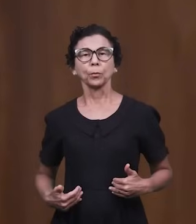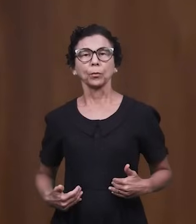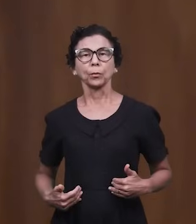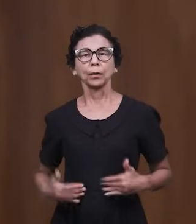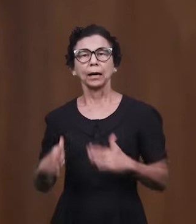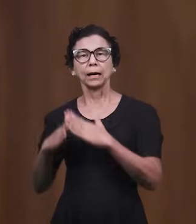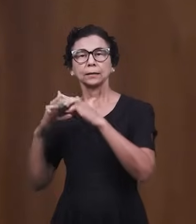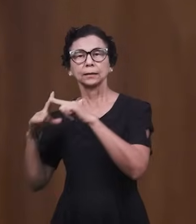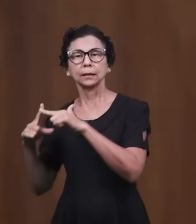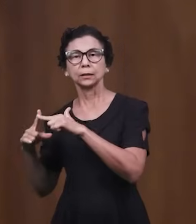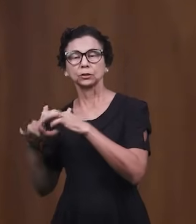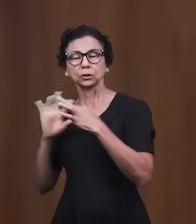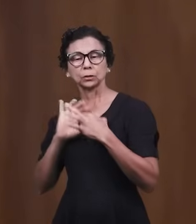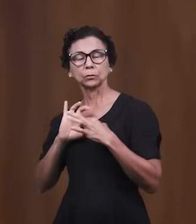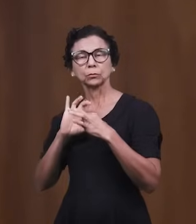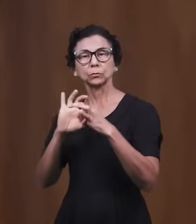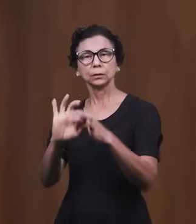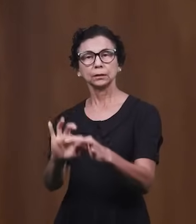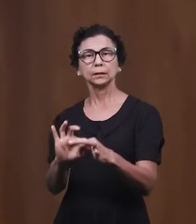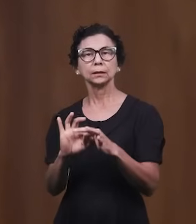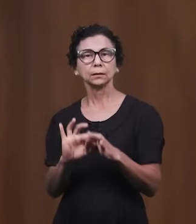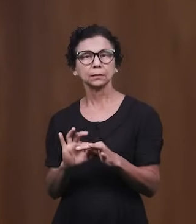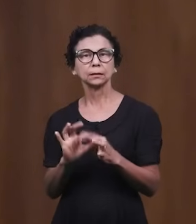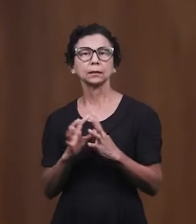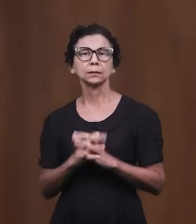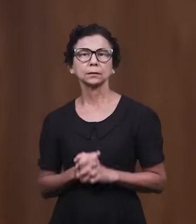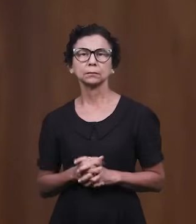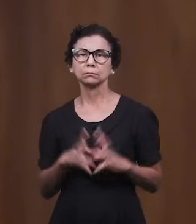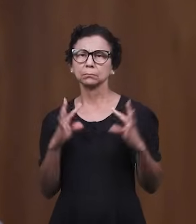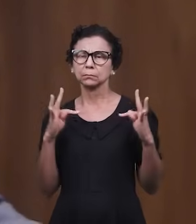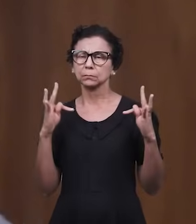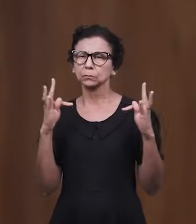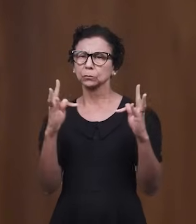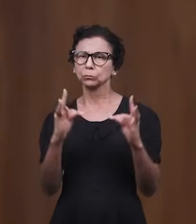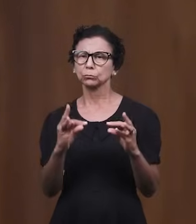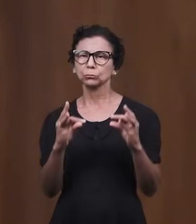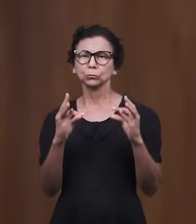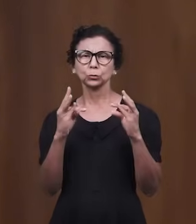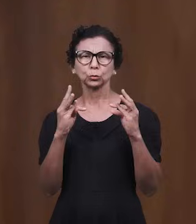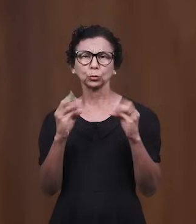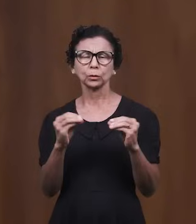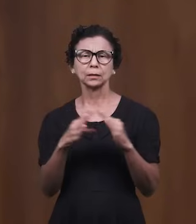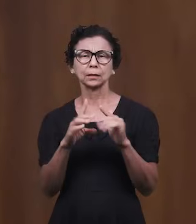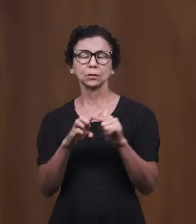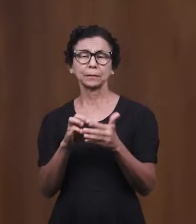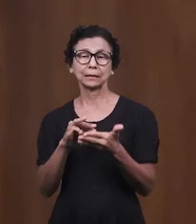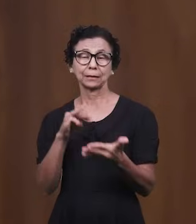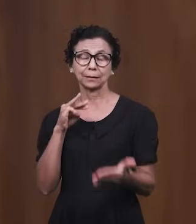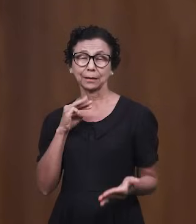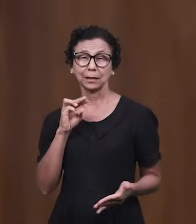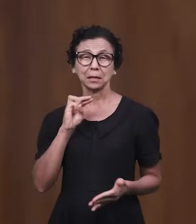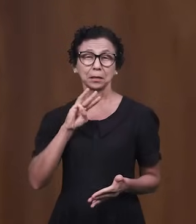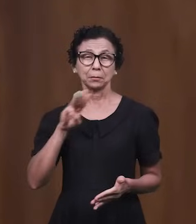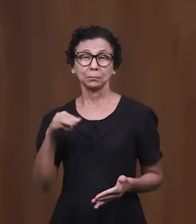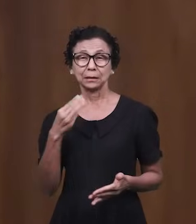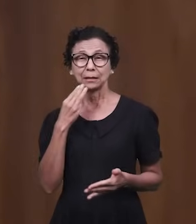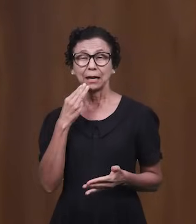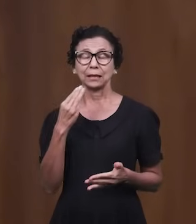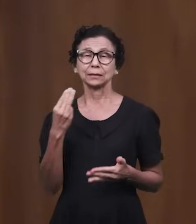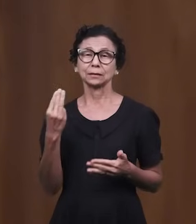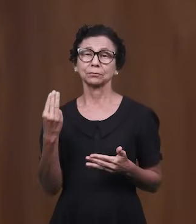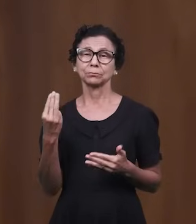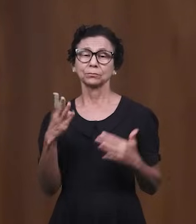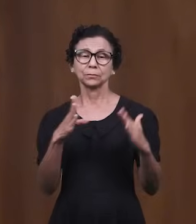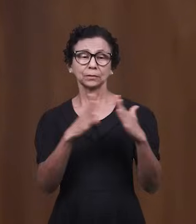que se estabelece em todas as igrejas, temos milhares de igrejas, milhares de membros da igreja,